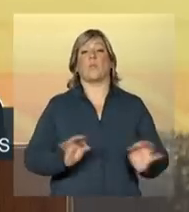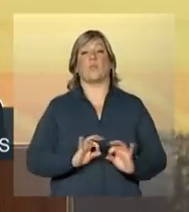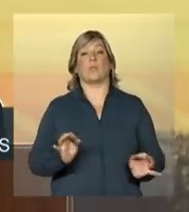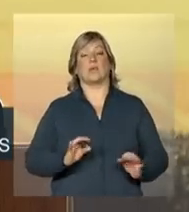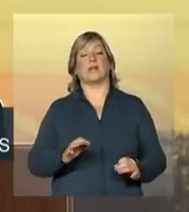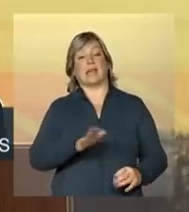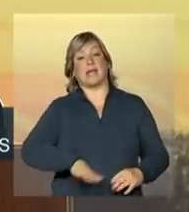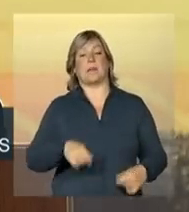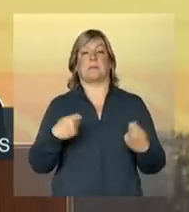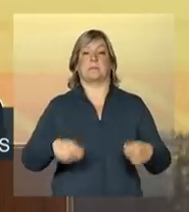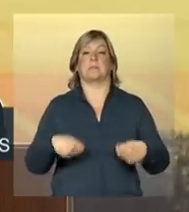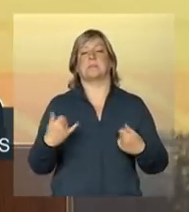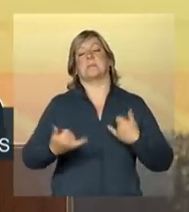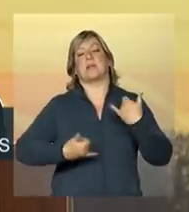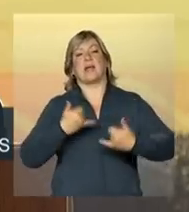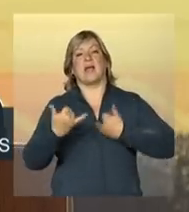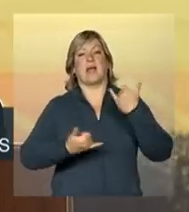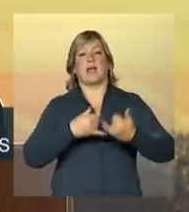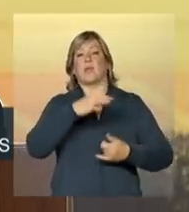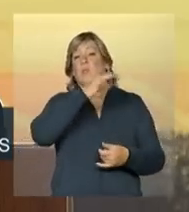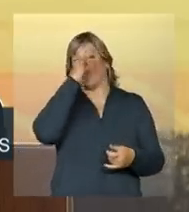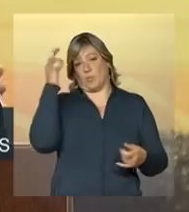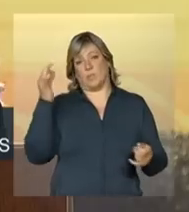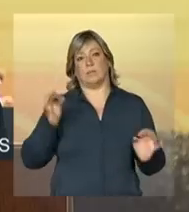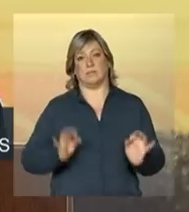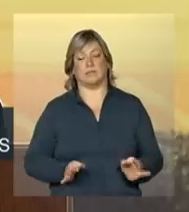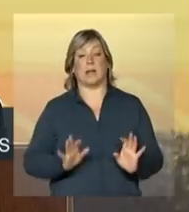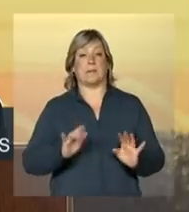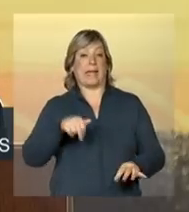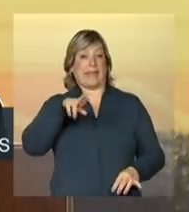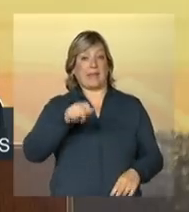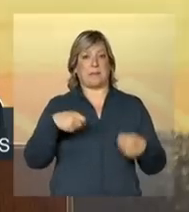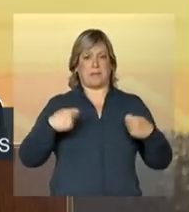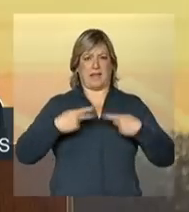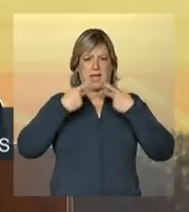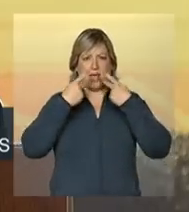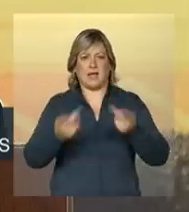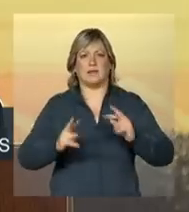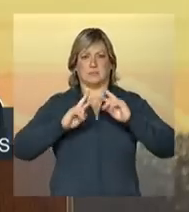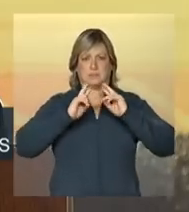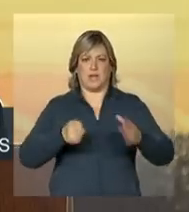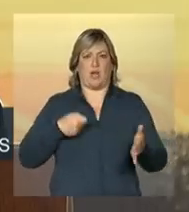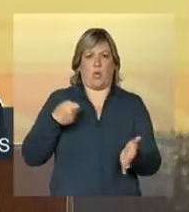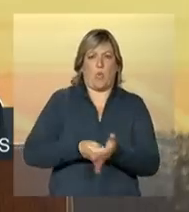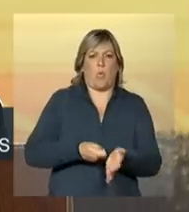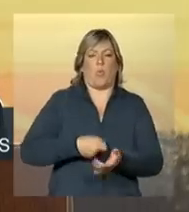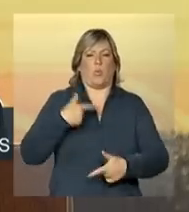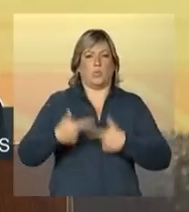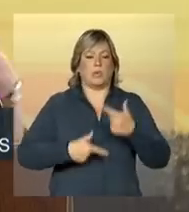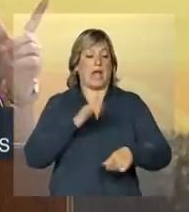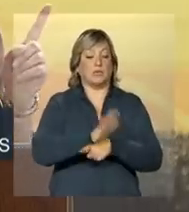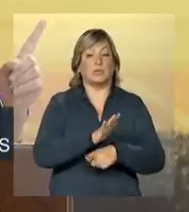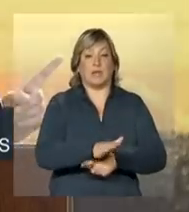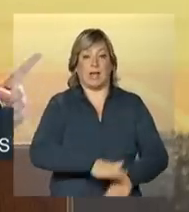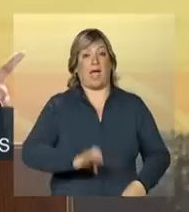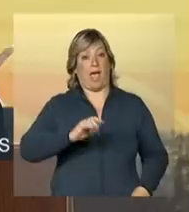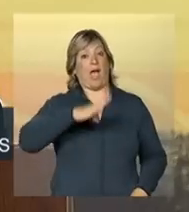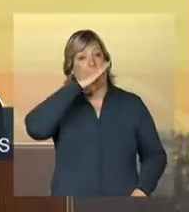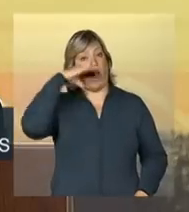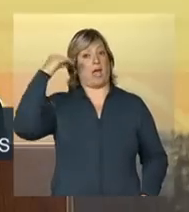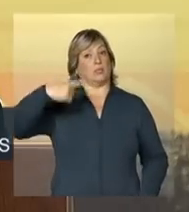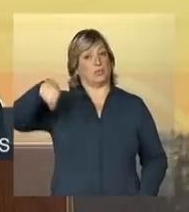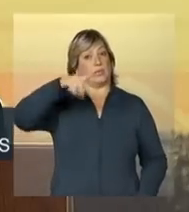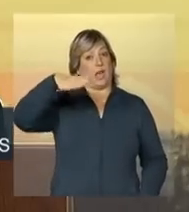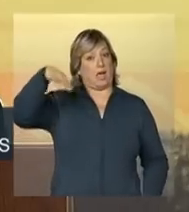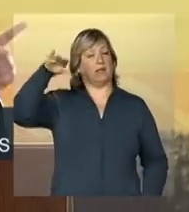tem de brincar quem tem de protestar e quem tem de segurar as condições das crianças são os adultos